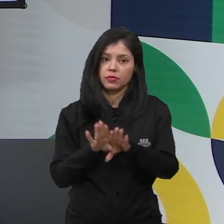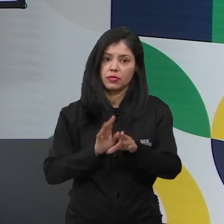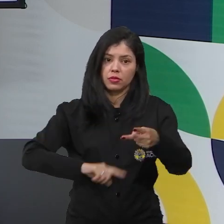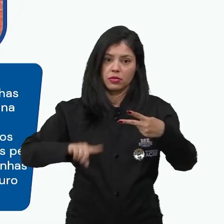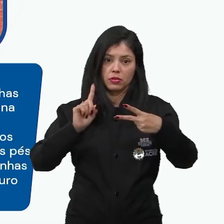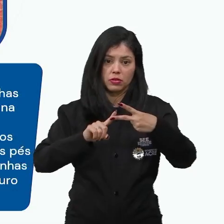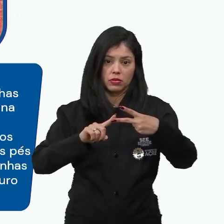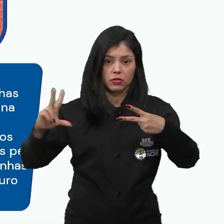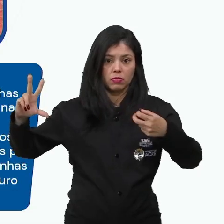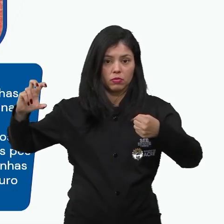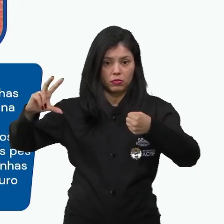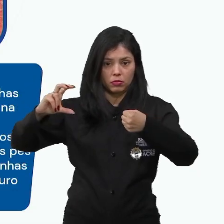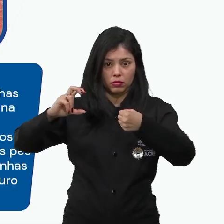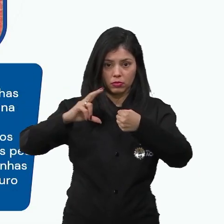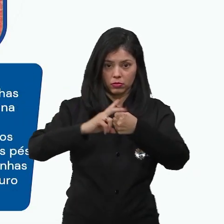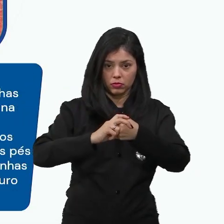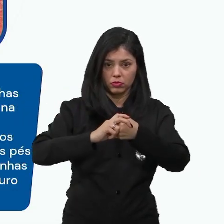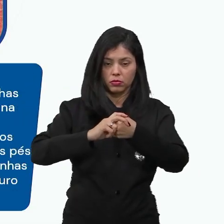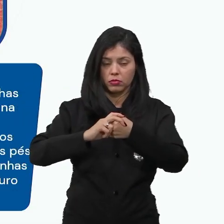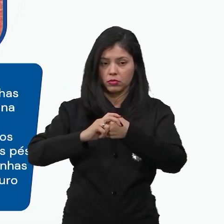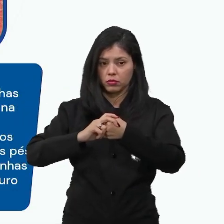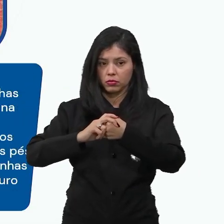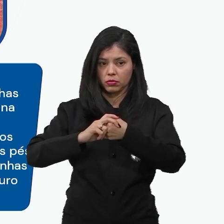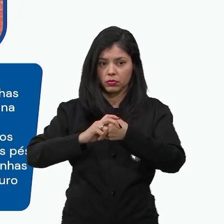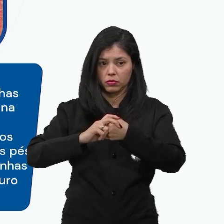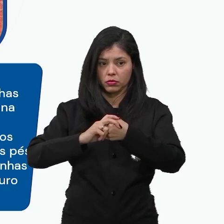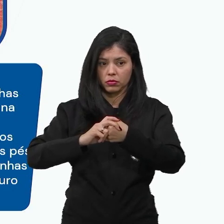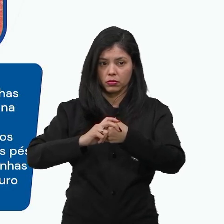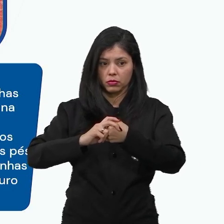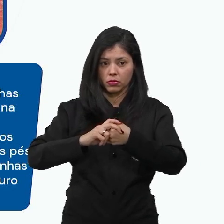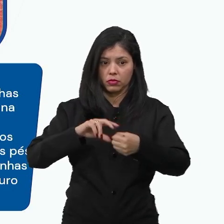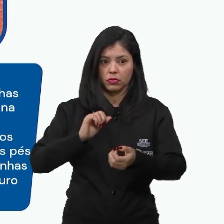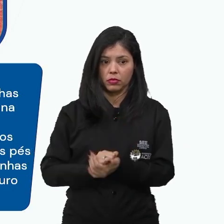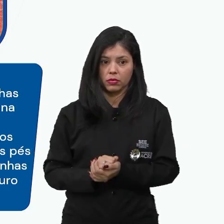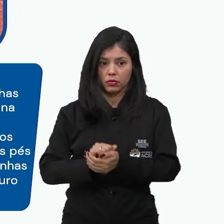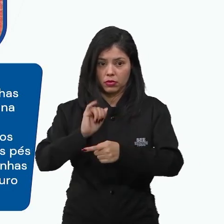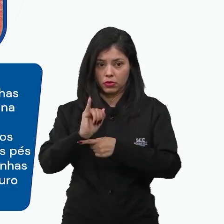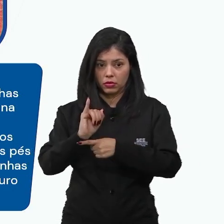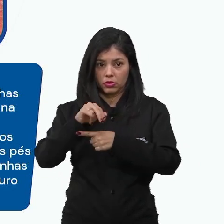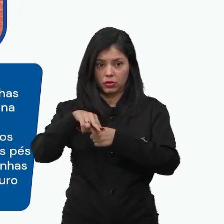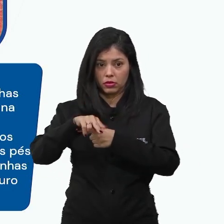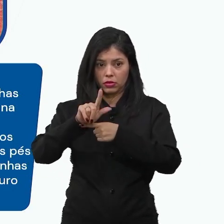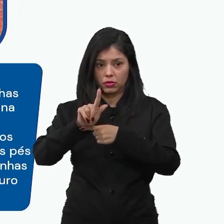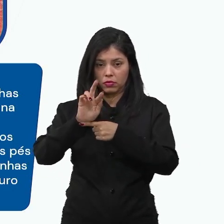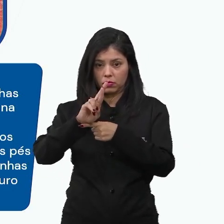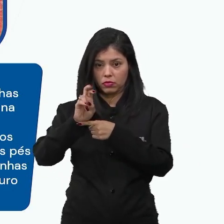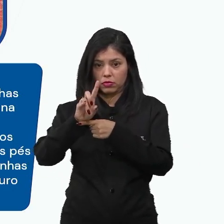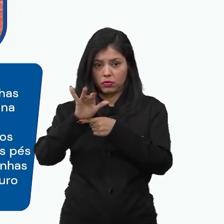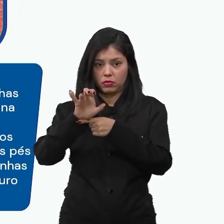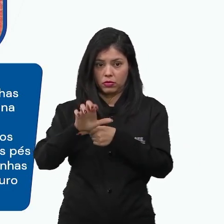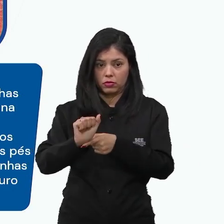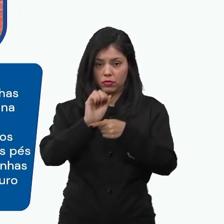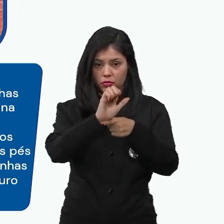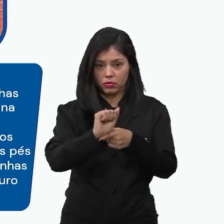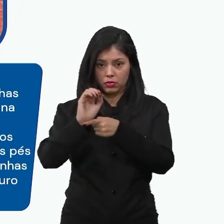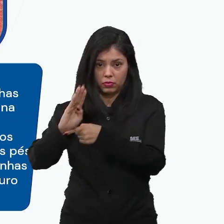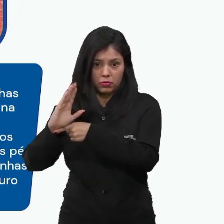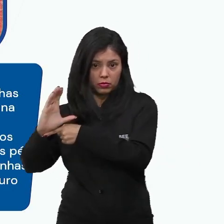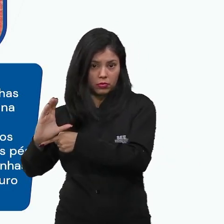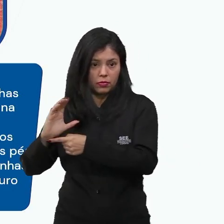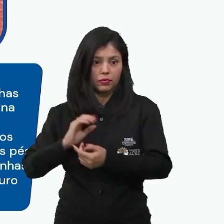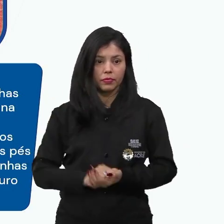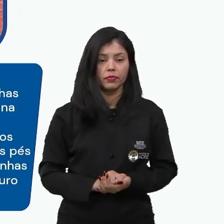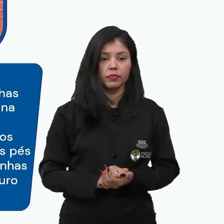um vírus chamado vírus da influenza, que ele pode ser do tipo A, do tipo B e também do tipo